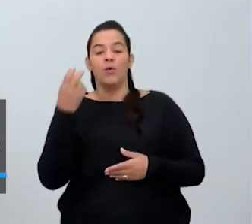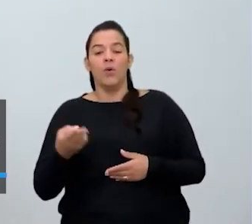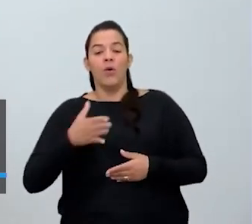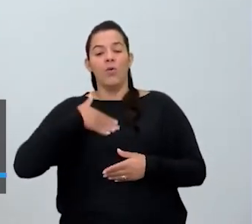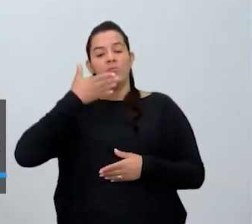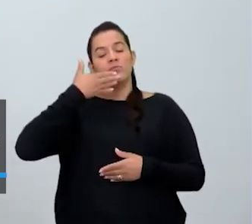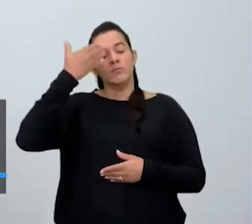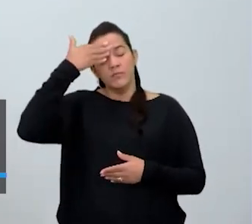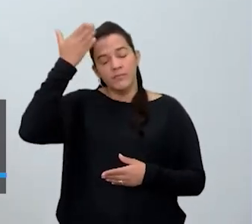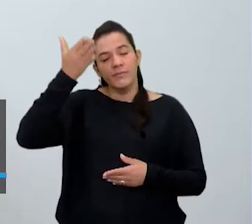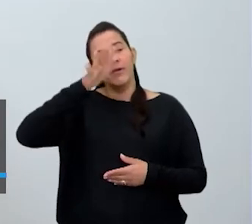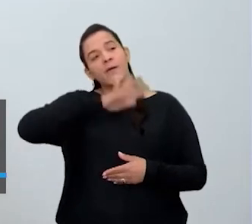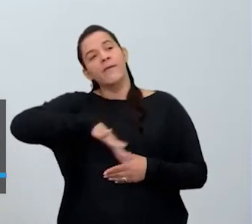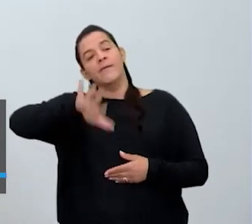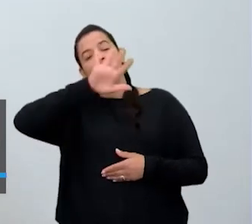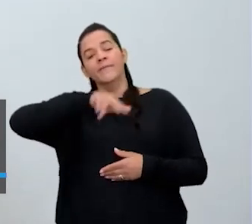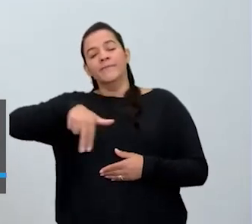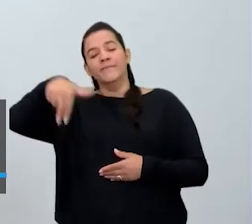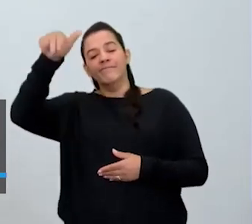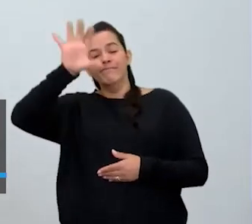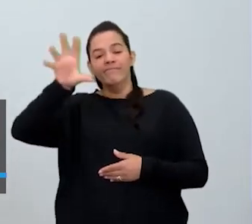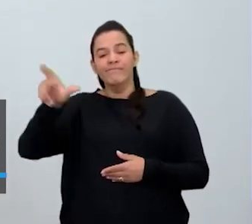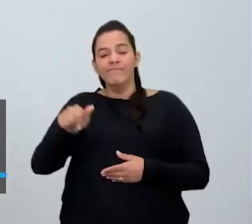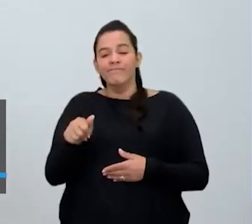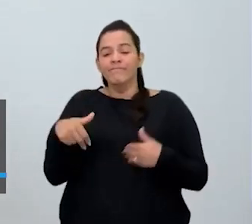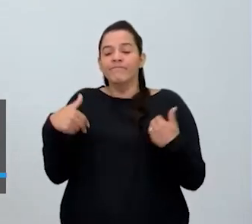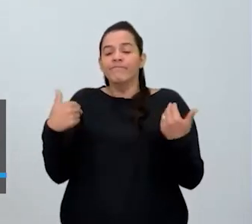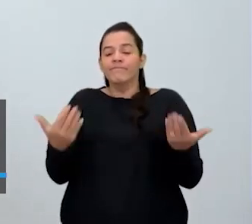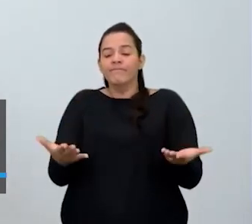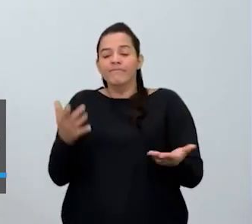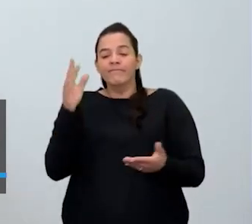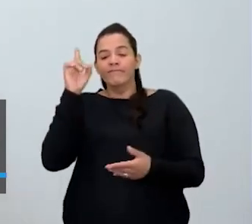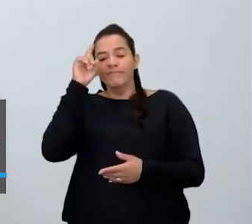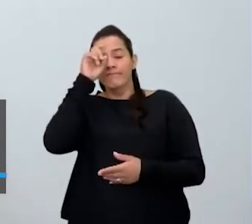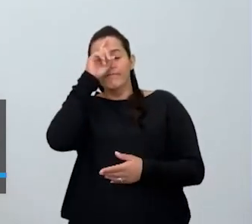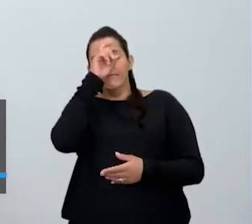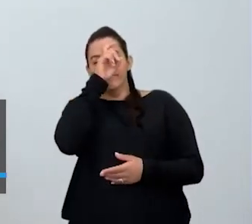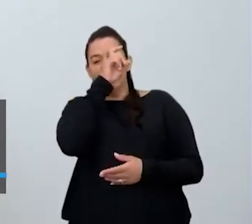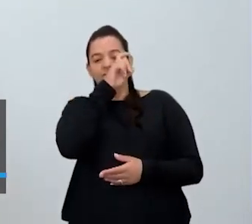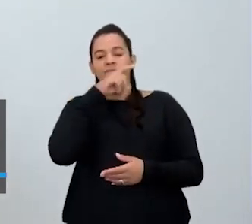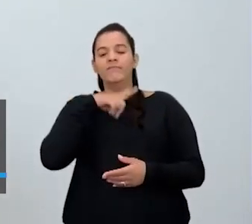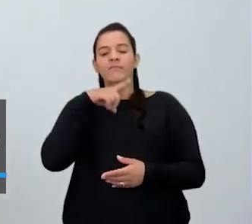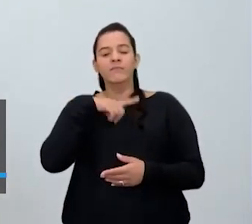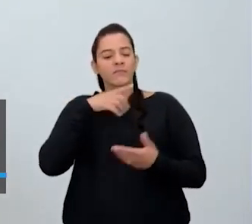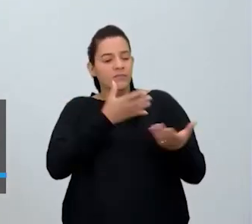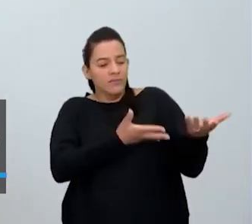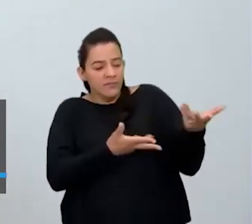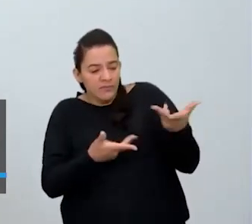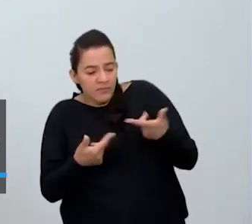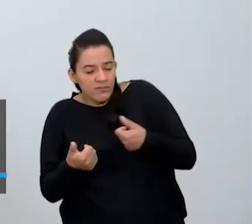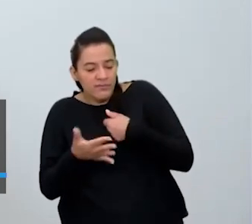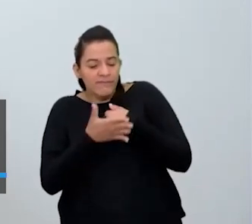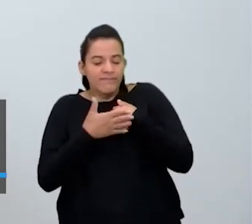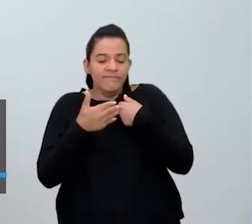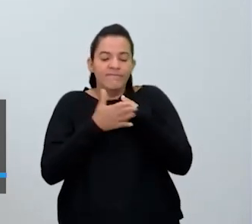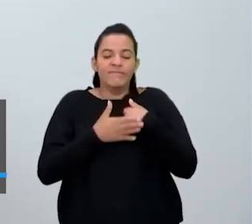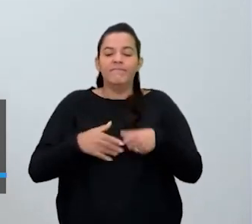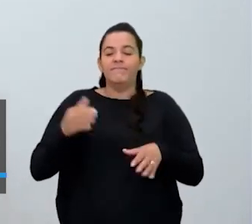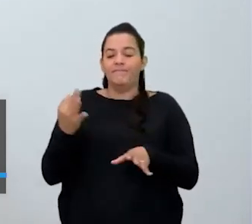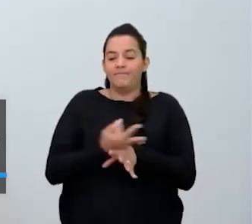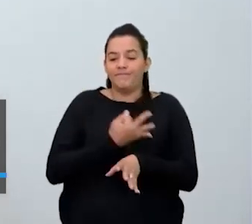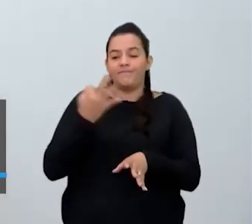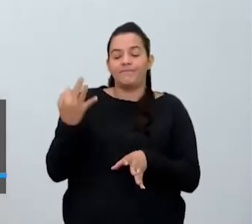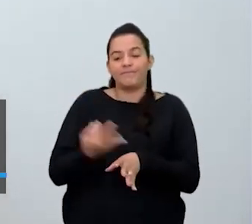Oriente Médio e do Norte da África, mas de alguma forma acolhe com um pouco mais de tolerância